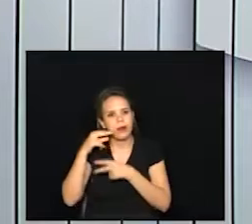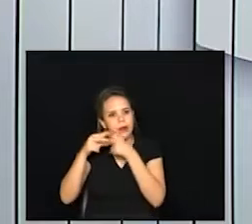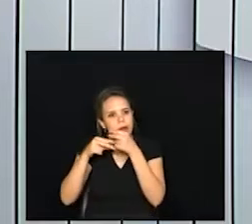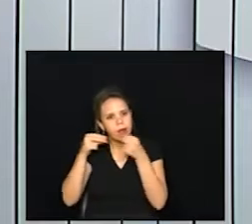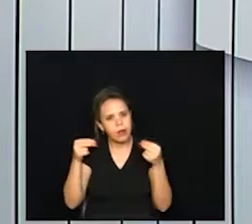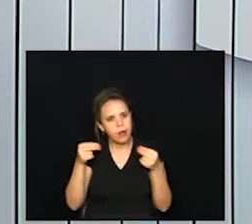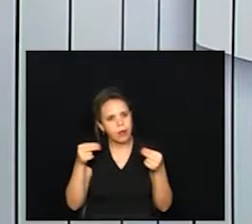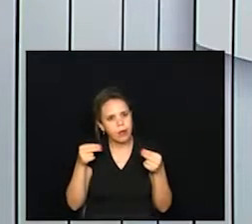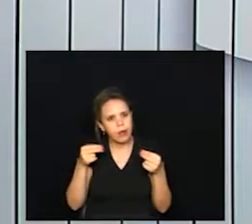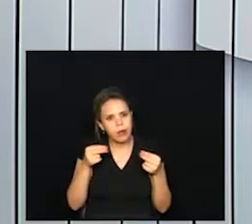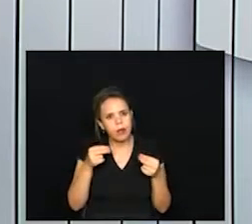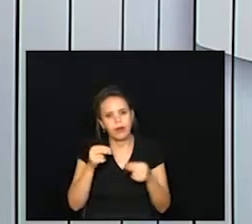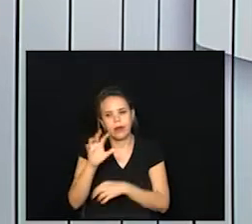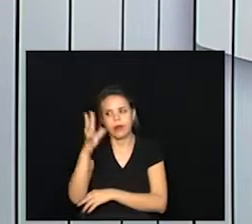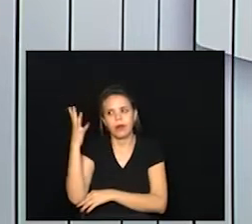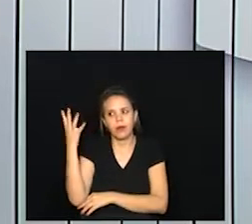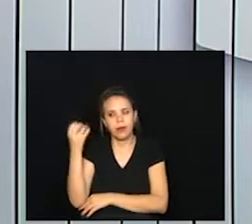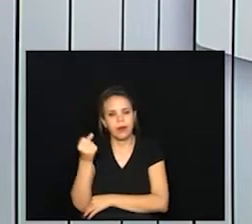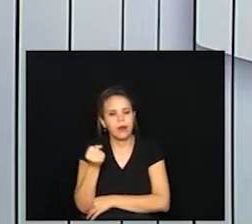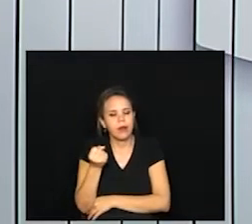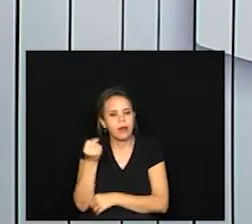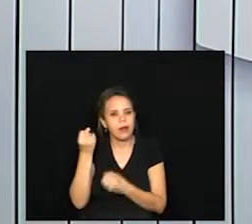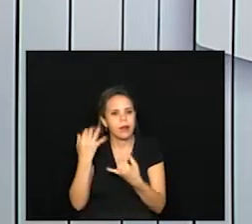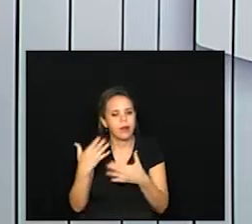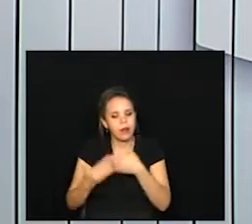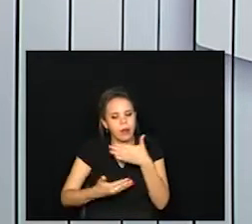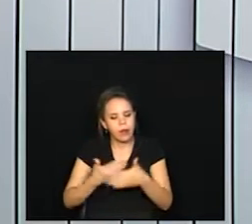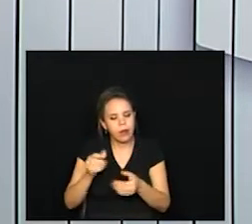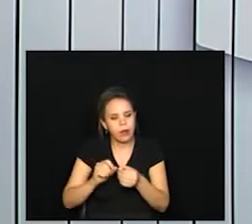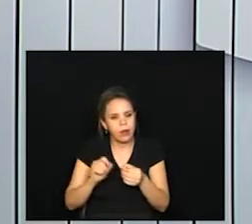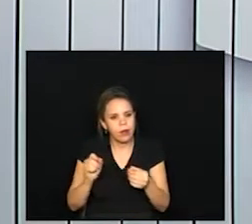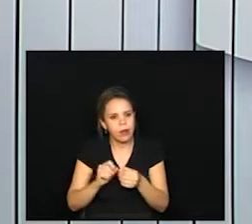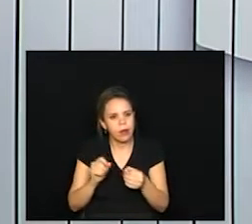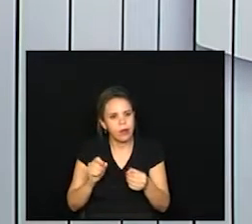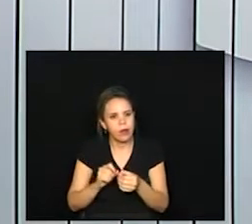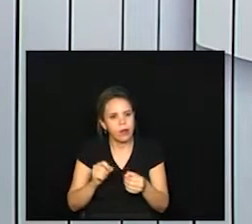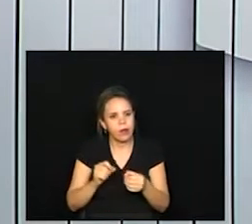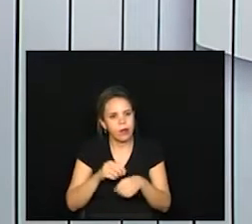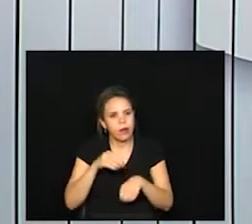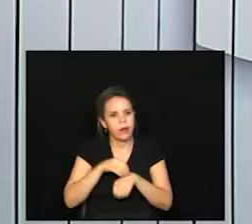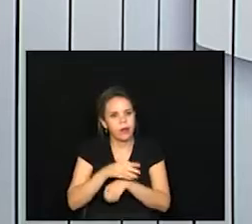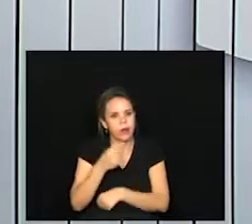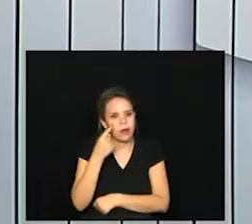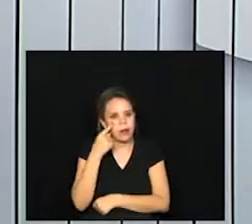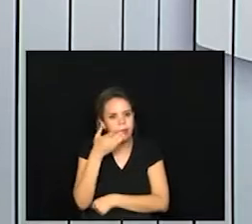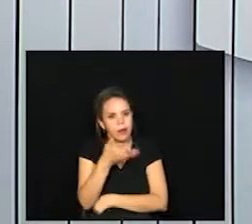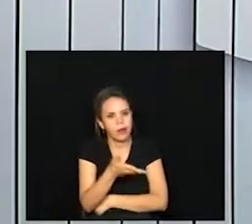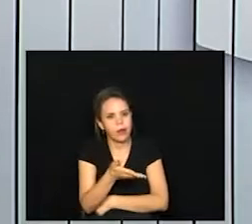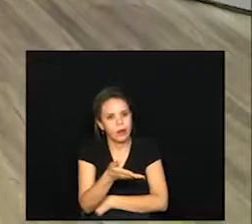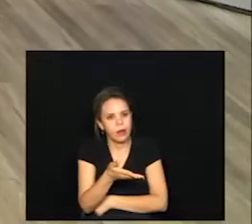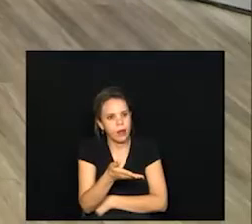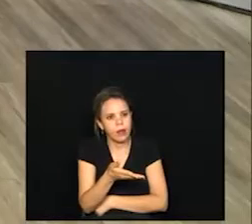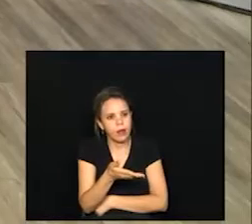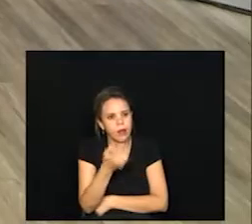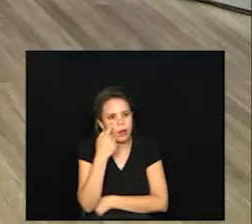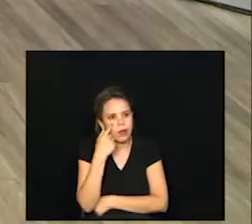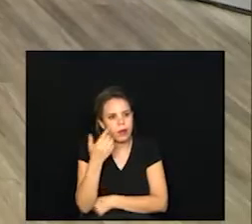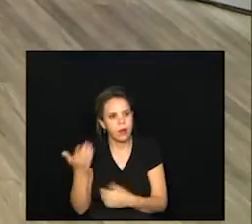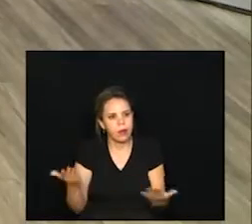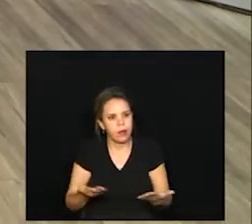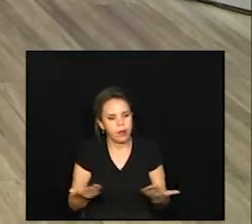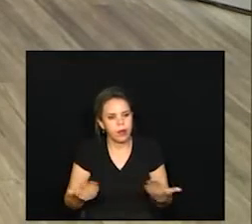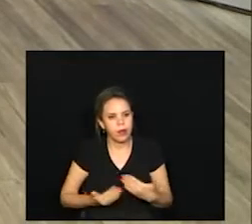café floresta branca. Ela vai explicar passo a passo, dar muitas dicas. Então, você que está nos acompanhando